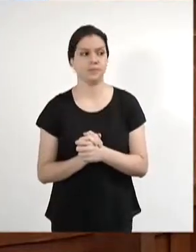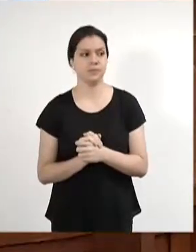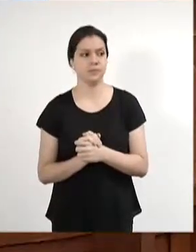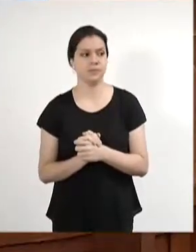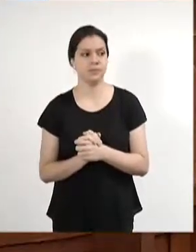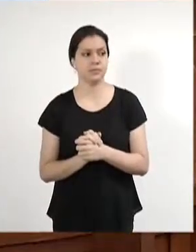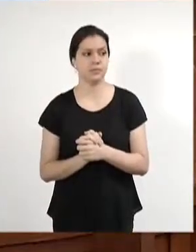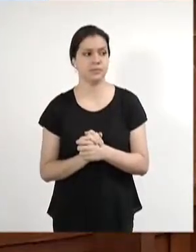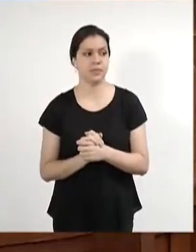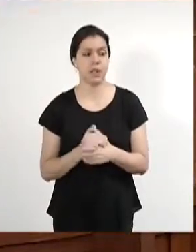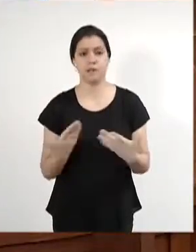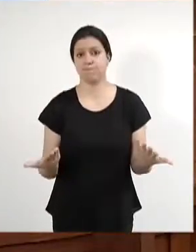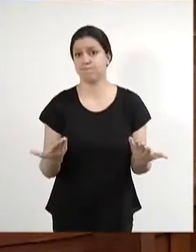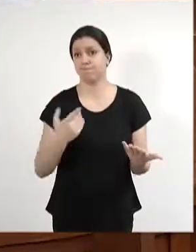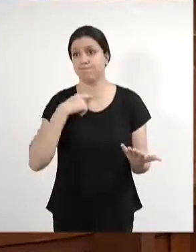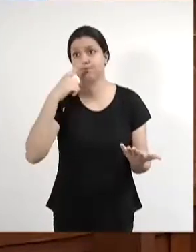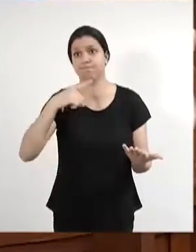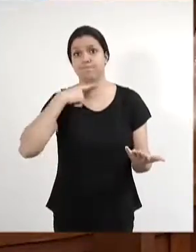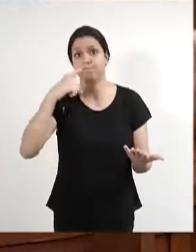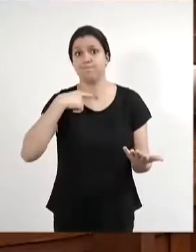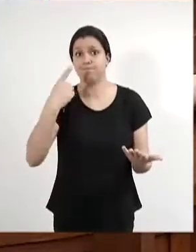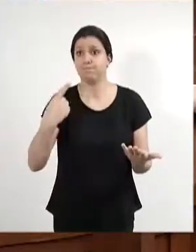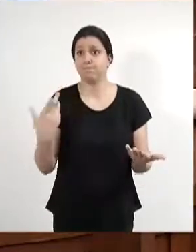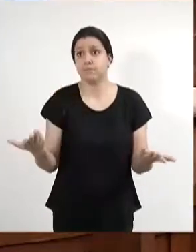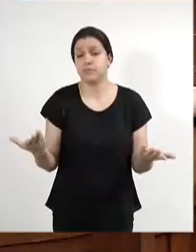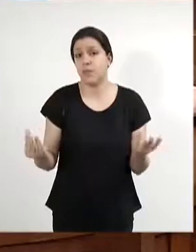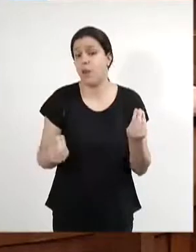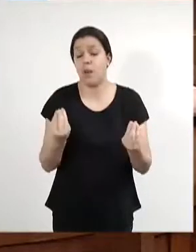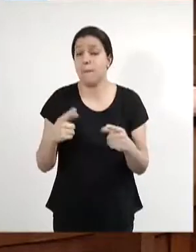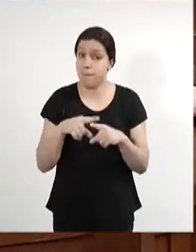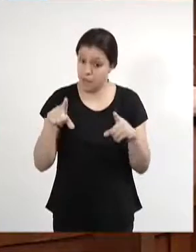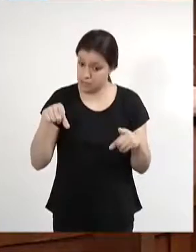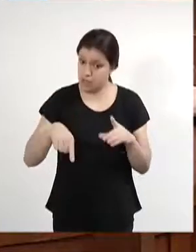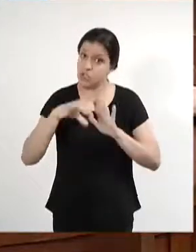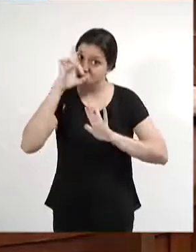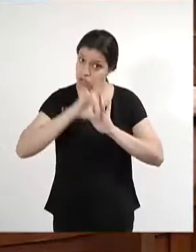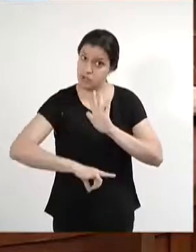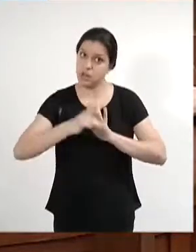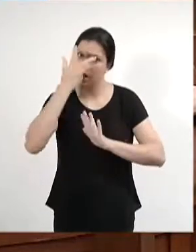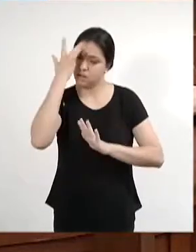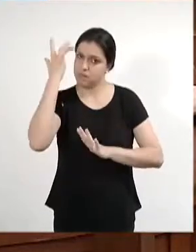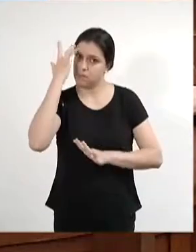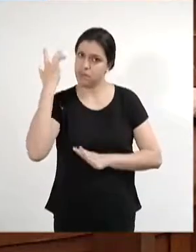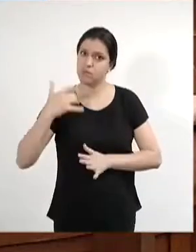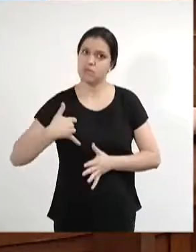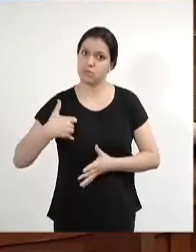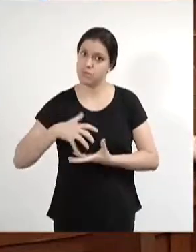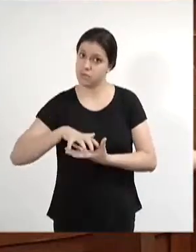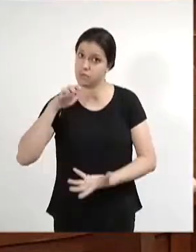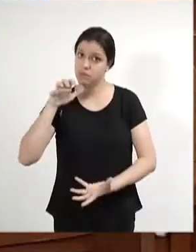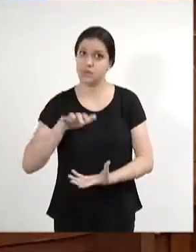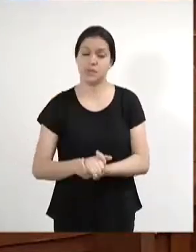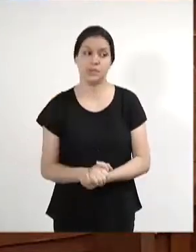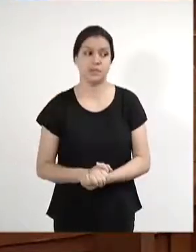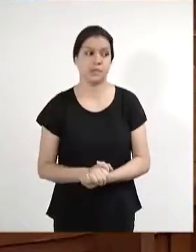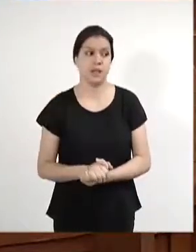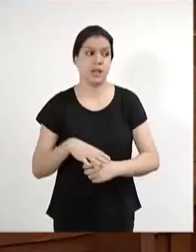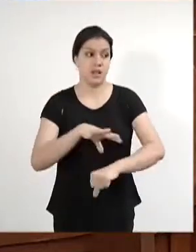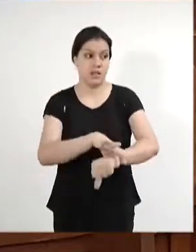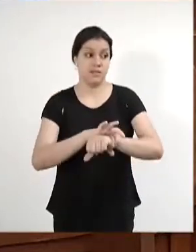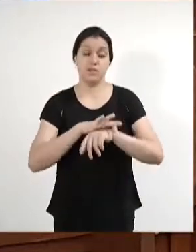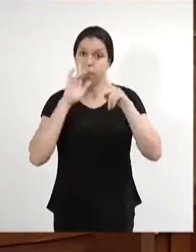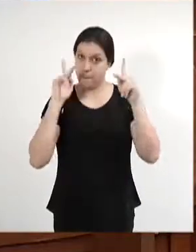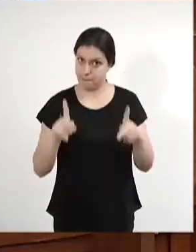ficando impotente, e é um direito que a pessoa idosa tem. A Defensoria Pública já abriu